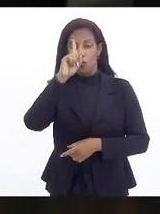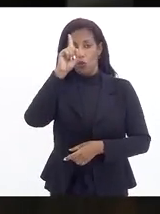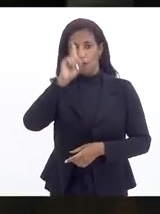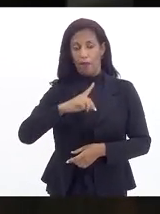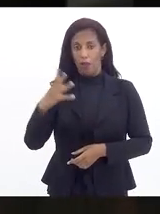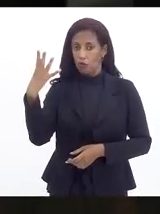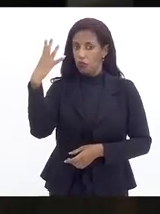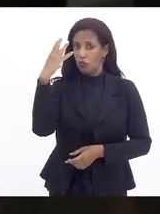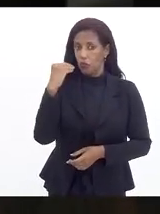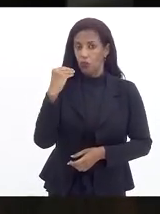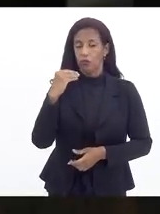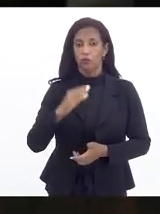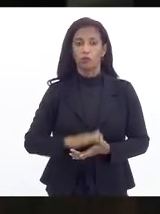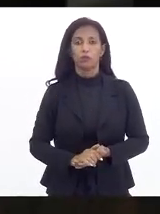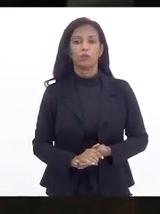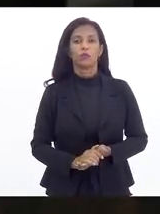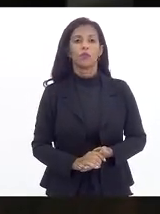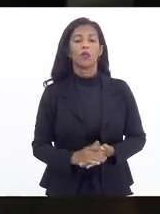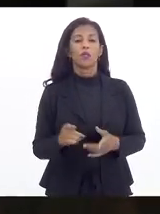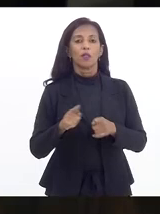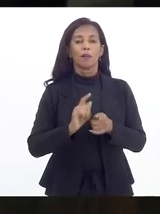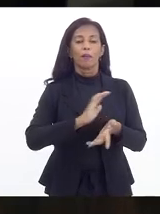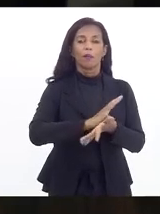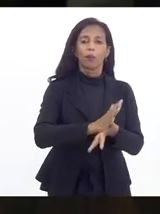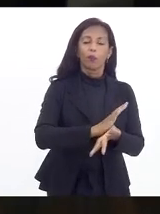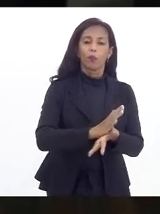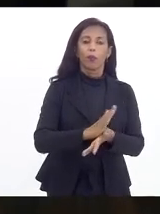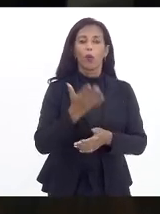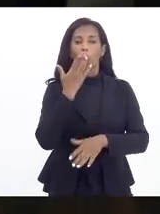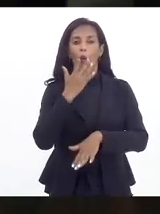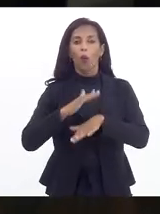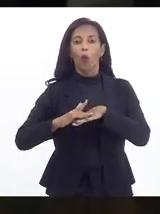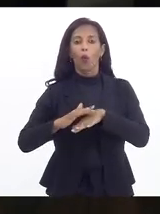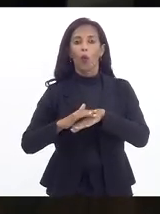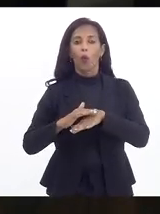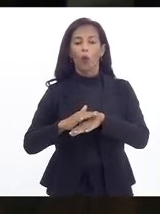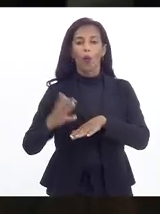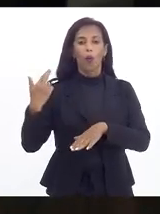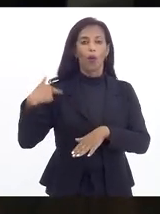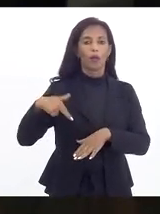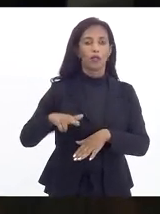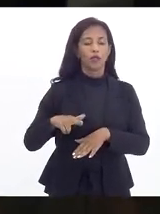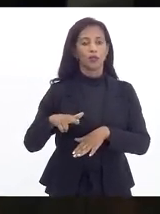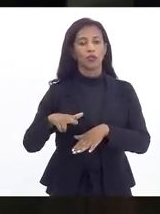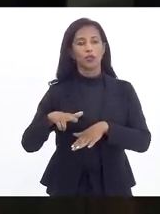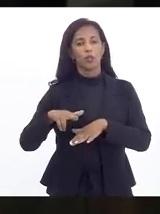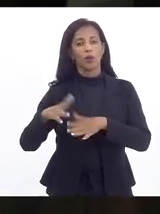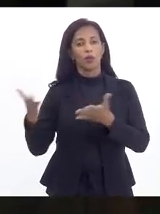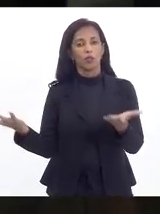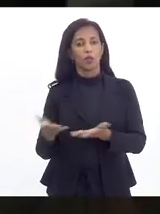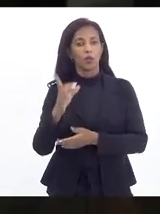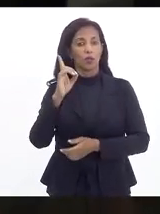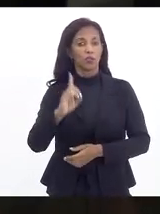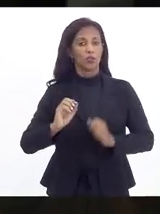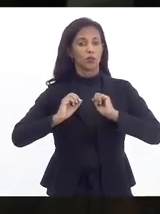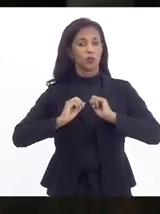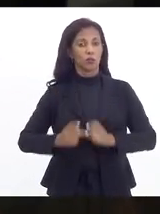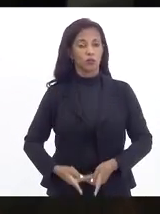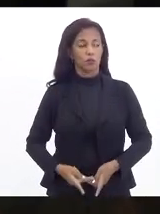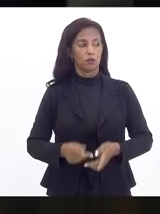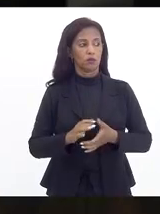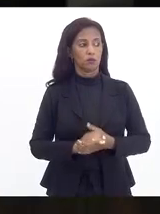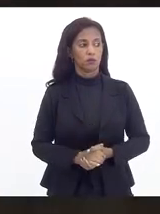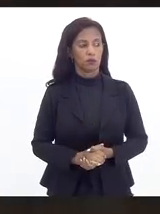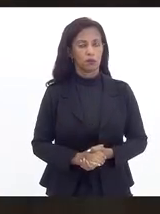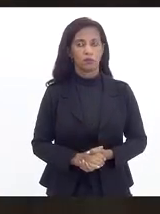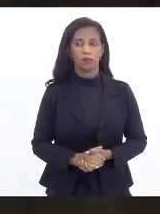Polícia, de combate às discriminações de preconceito, raça, cor, etnia, religião e procedência nacional e agora direitos humanos.